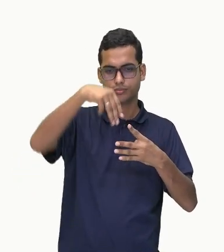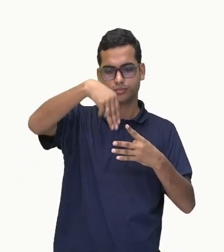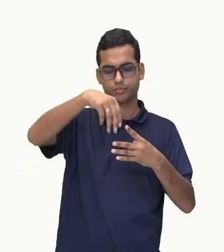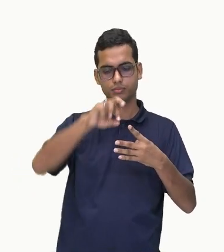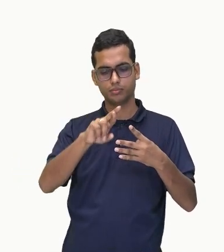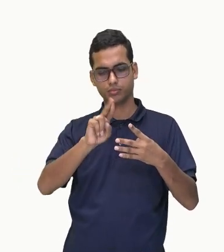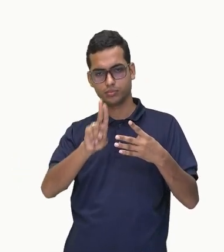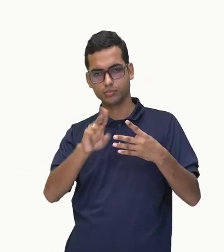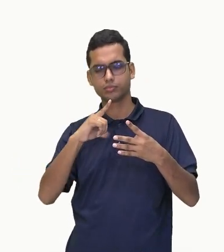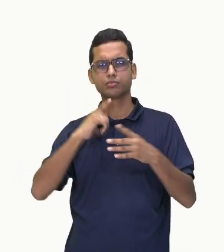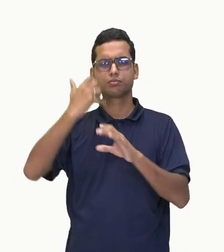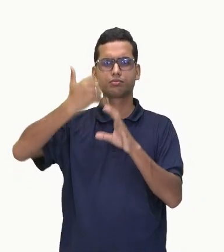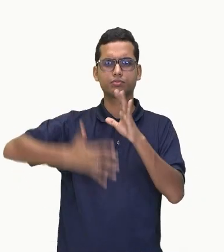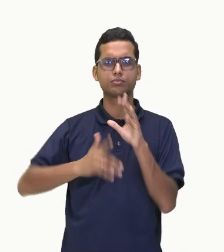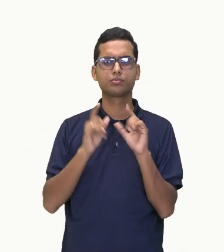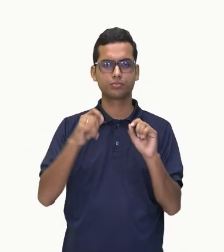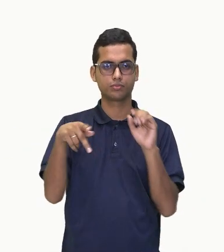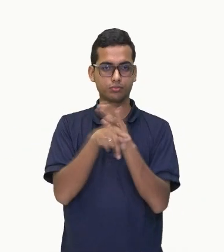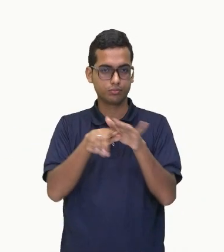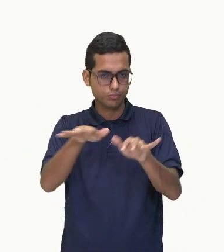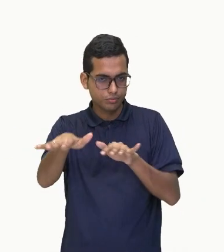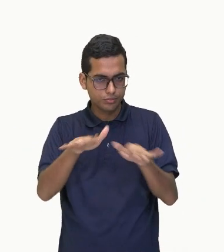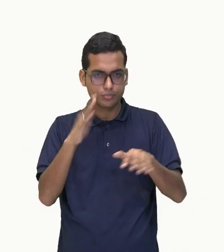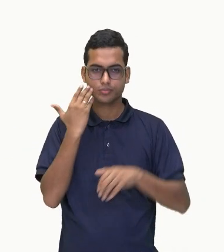caracterizado, vejam aí, o movimento